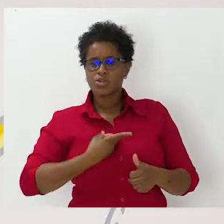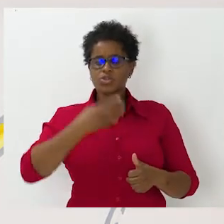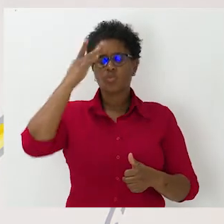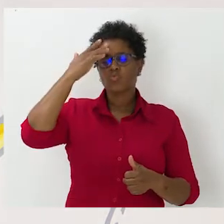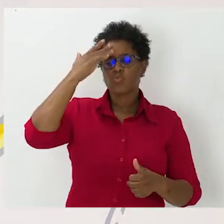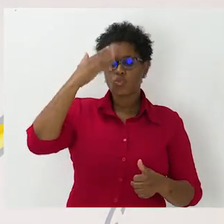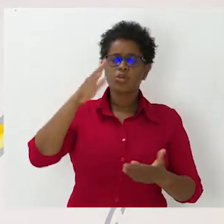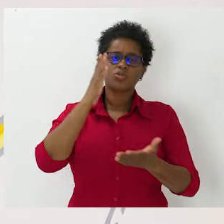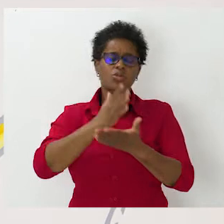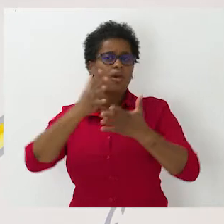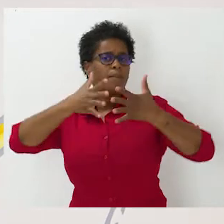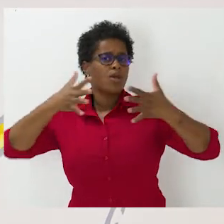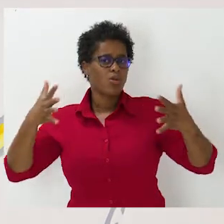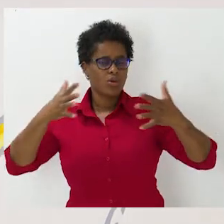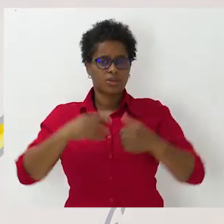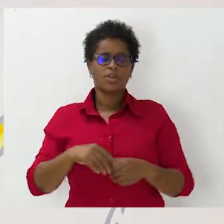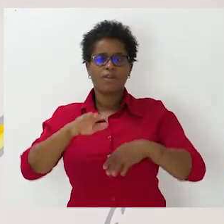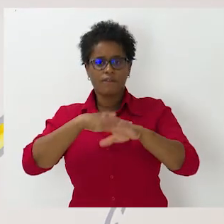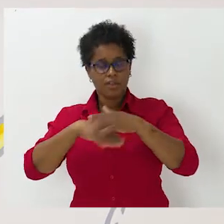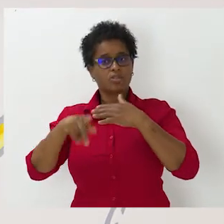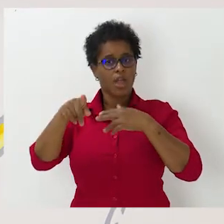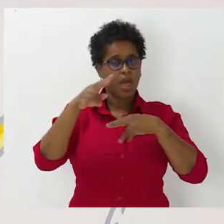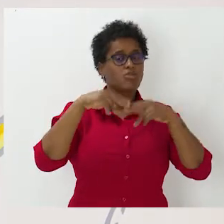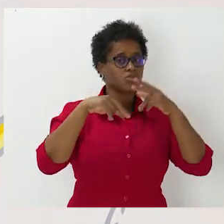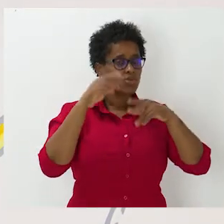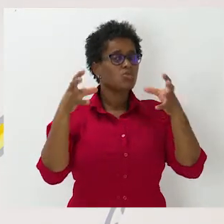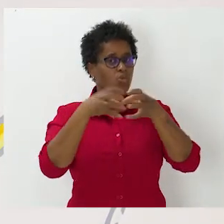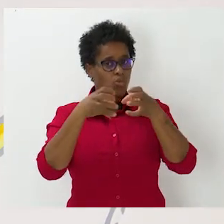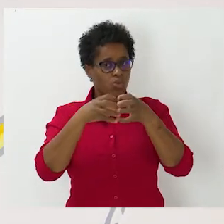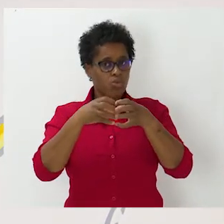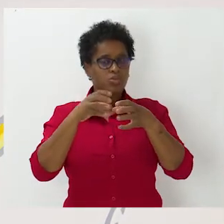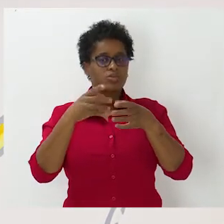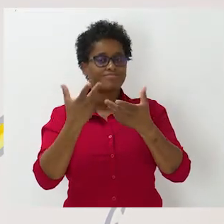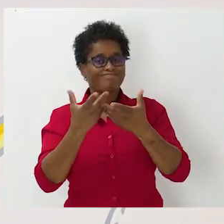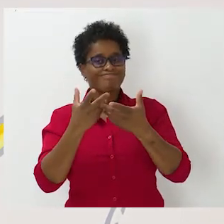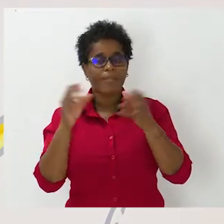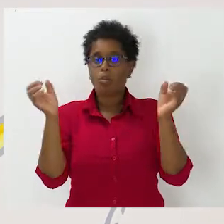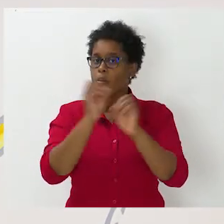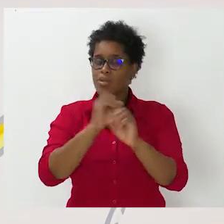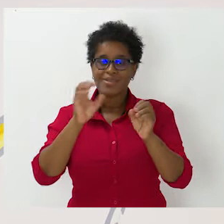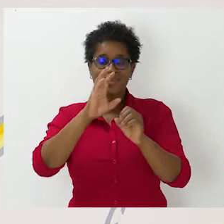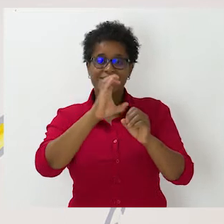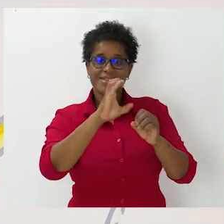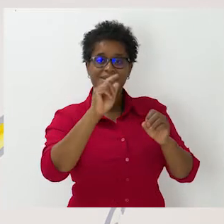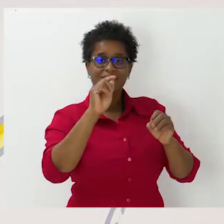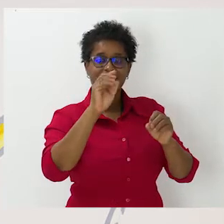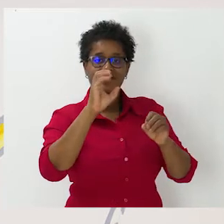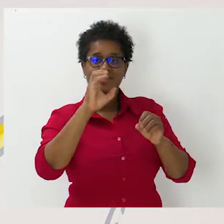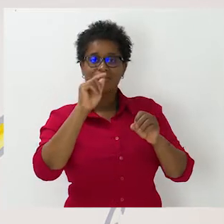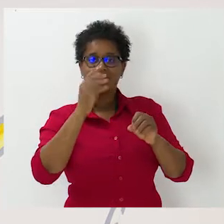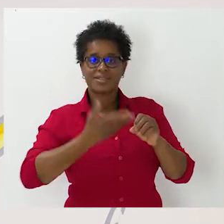números são maiores, fazem parte do grupo sem cidadania,